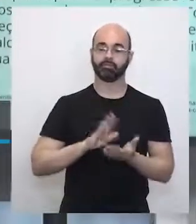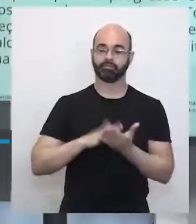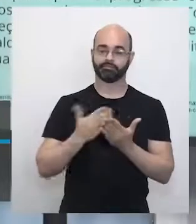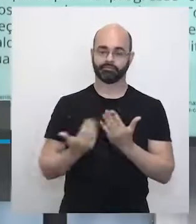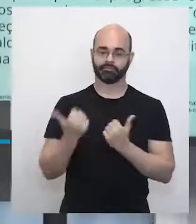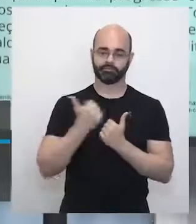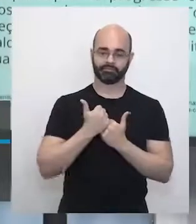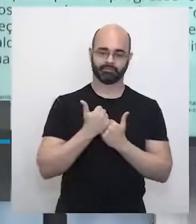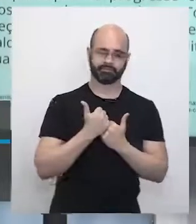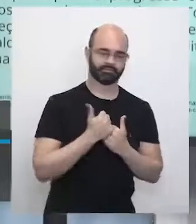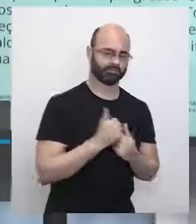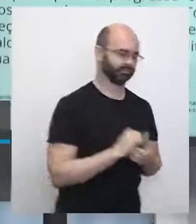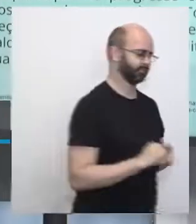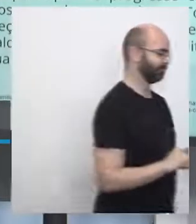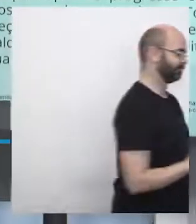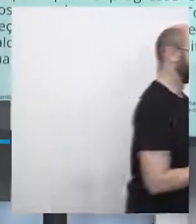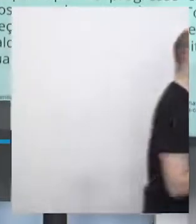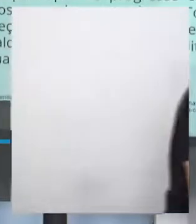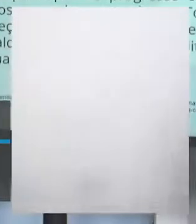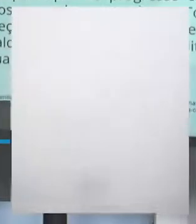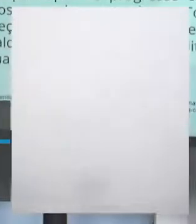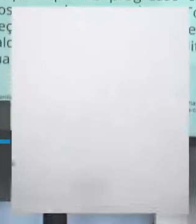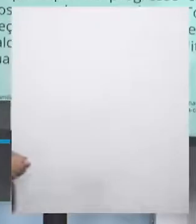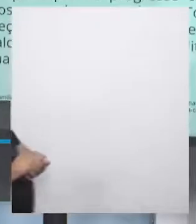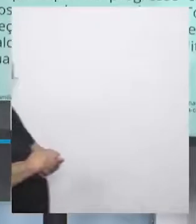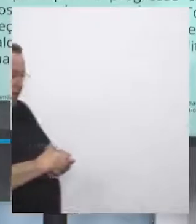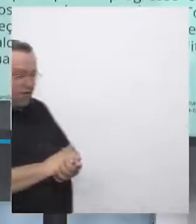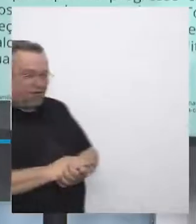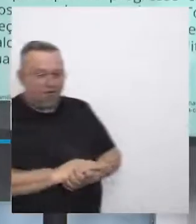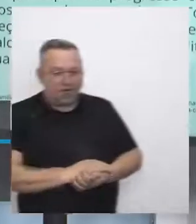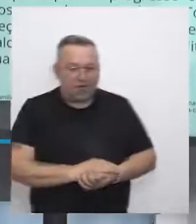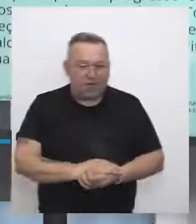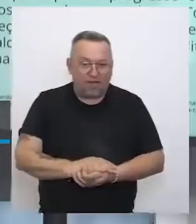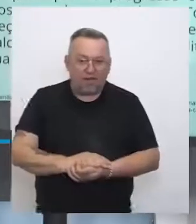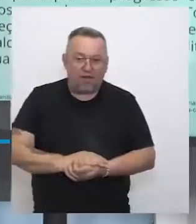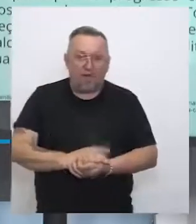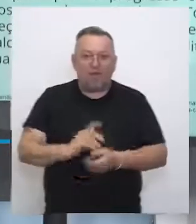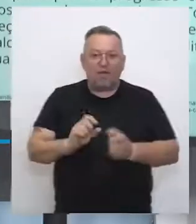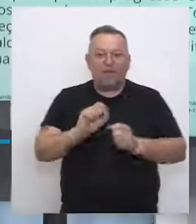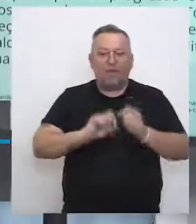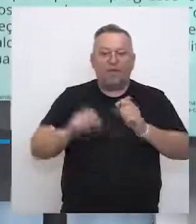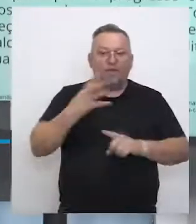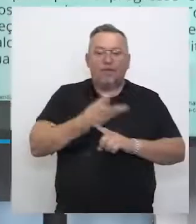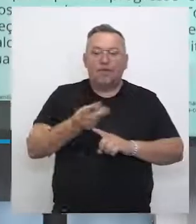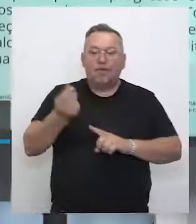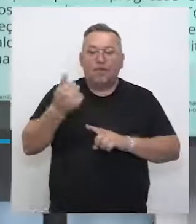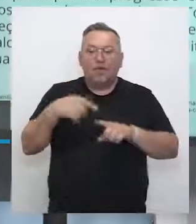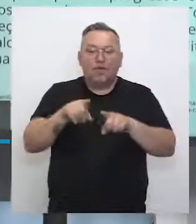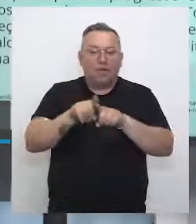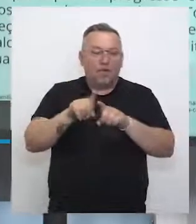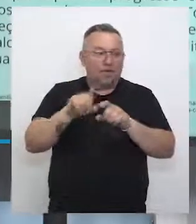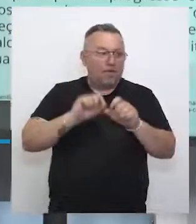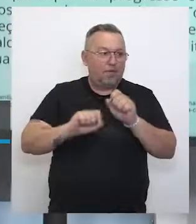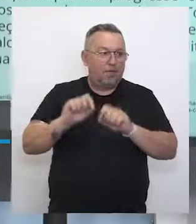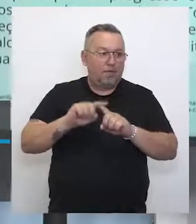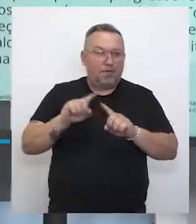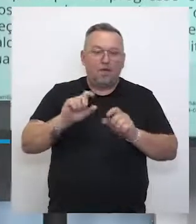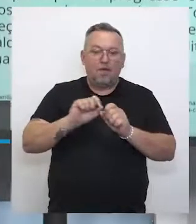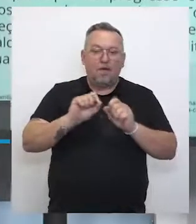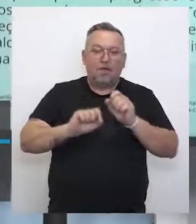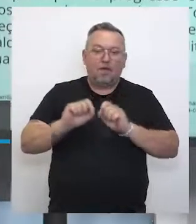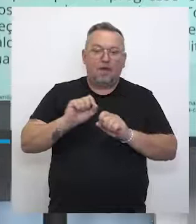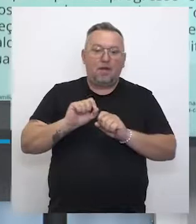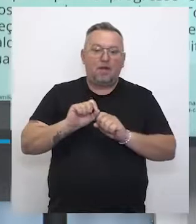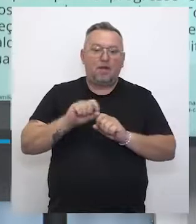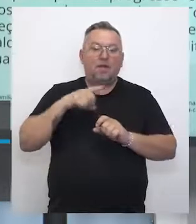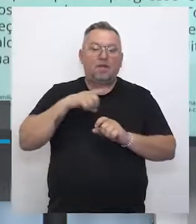disso, né? Então, ela faz parte da questão cultural, da questão artística, das suas técnicas de utilização